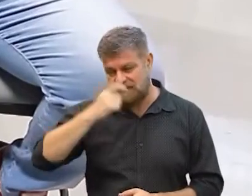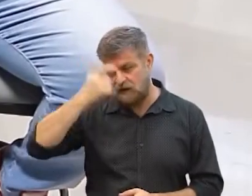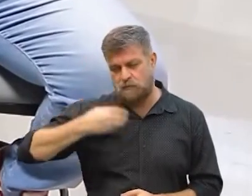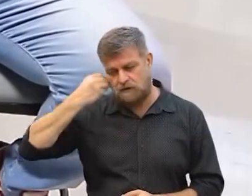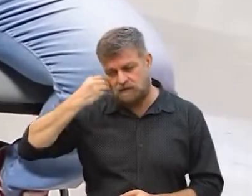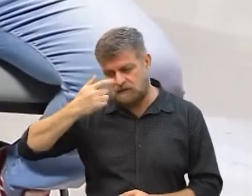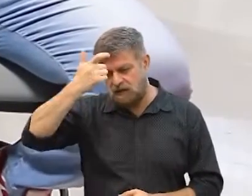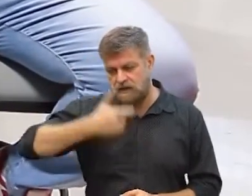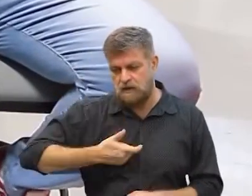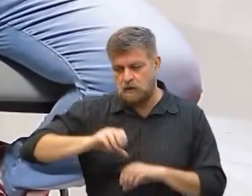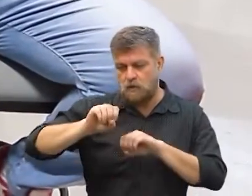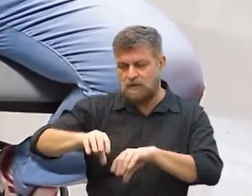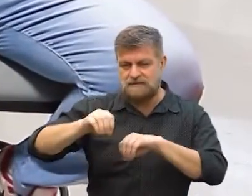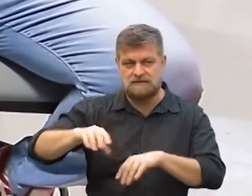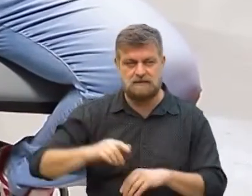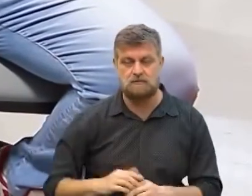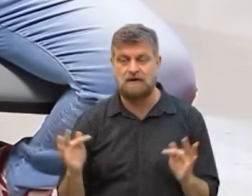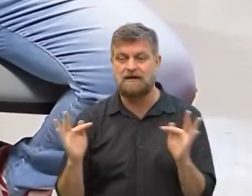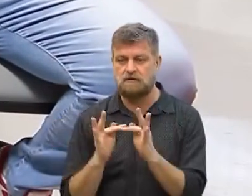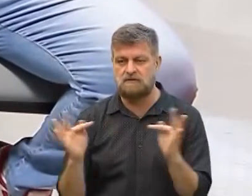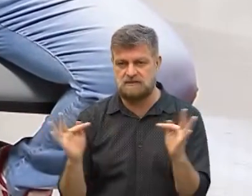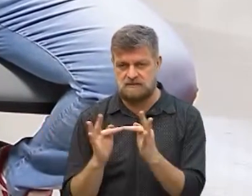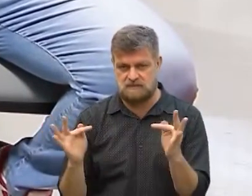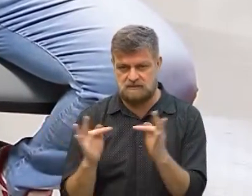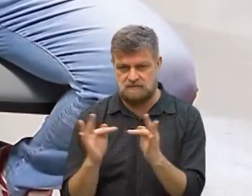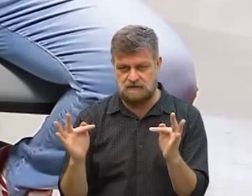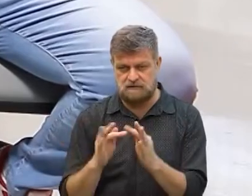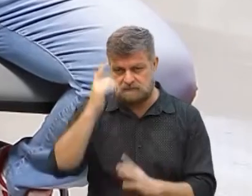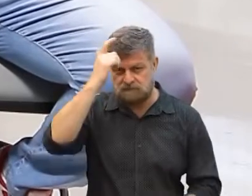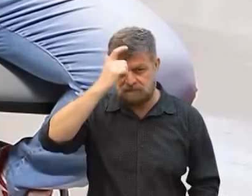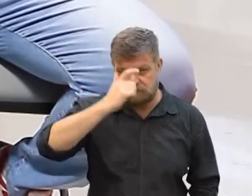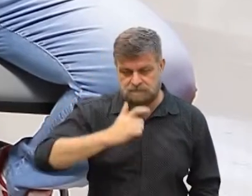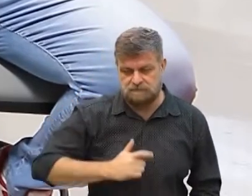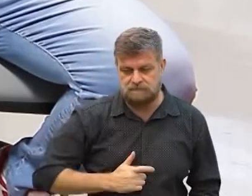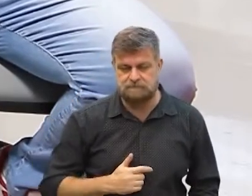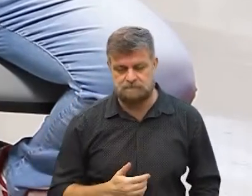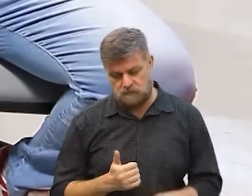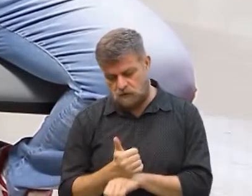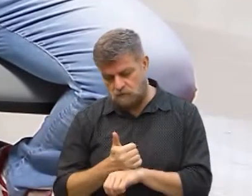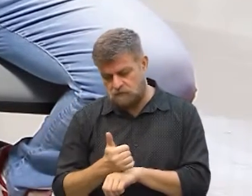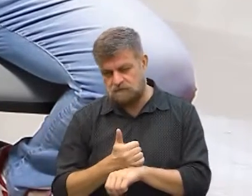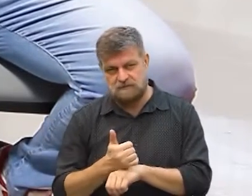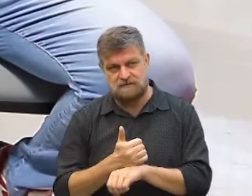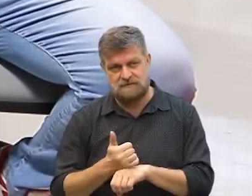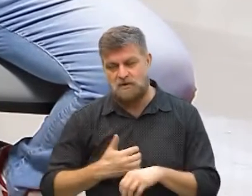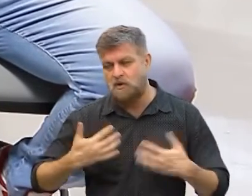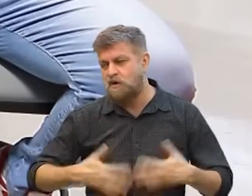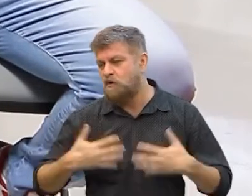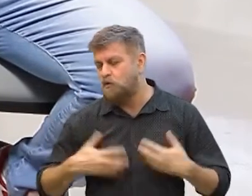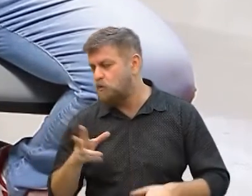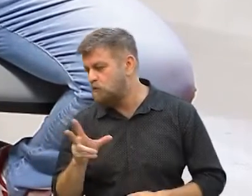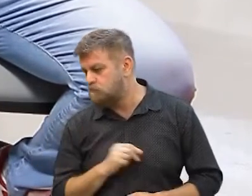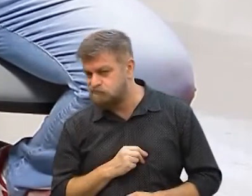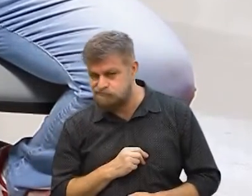quê? A minha especialidade é física. Física. Eu sou um físico de formação. Isso é bom, hein, professor? Sou um físico de formação.